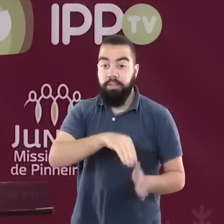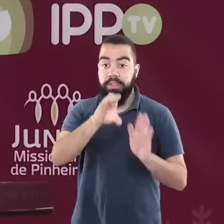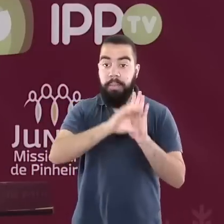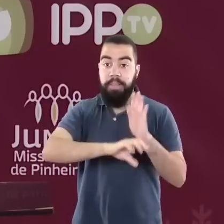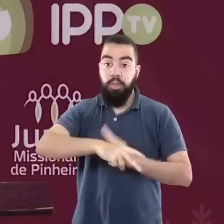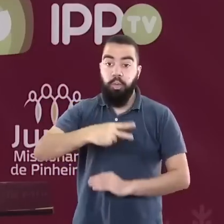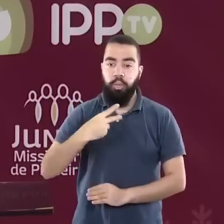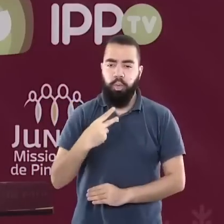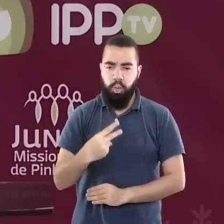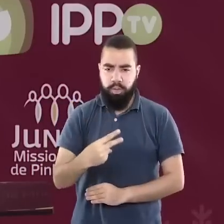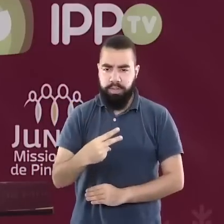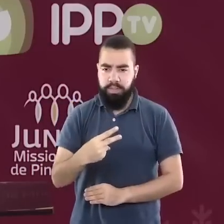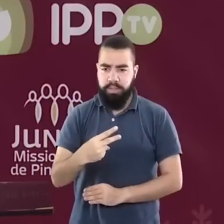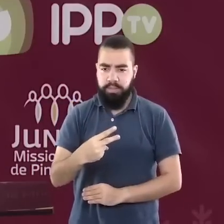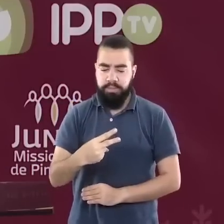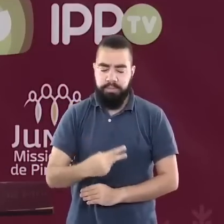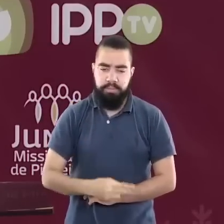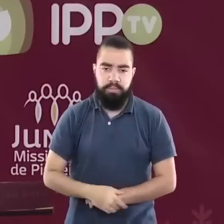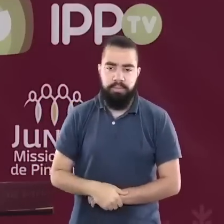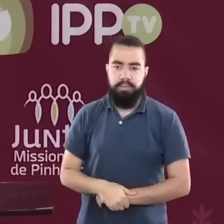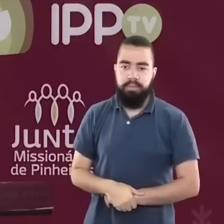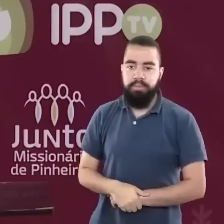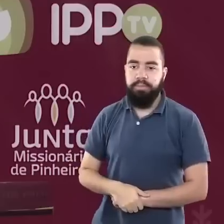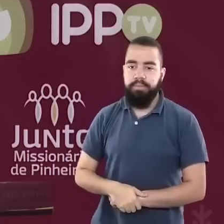Mateus Capítulo 2